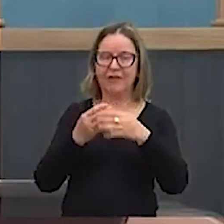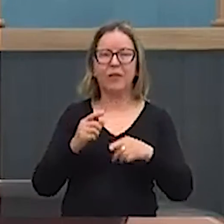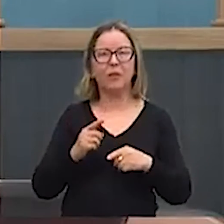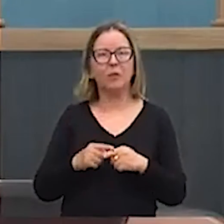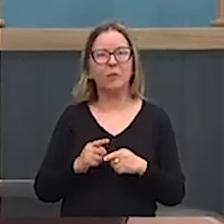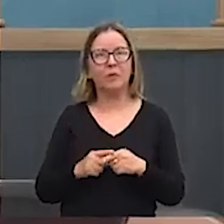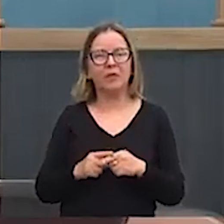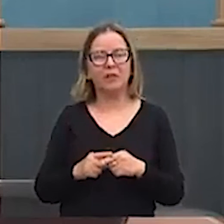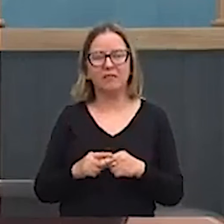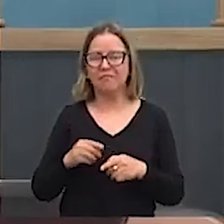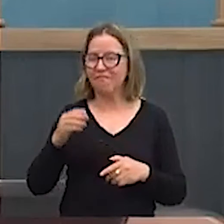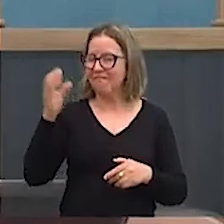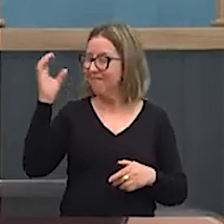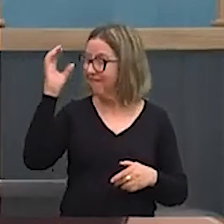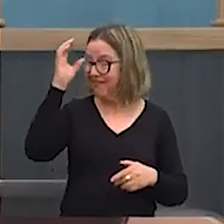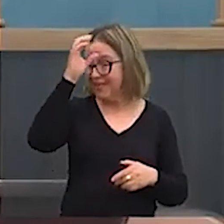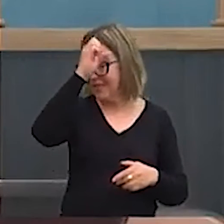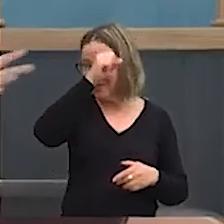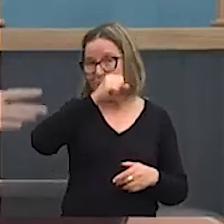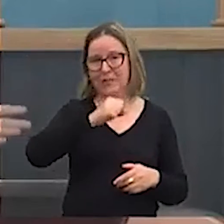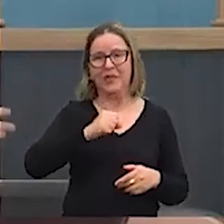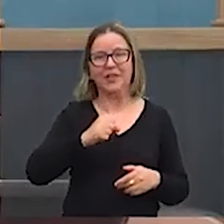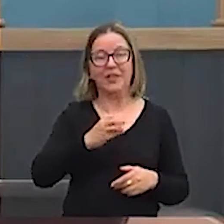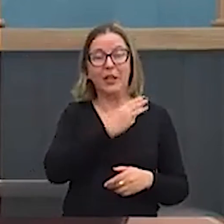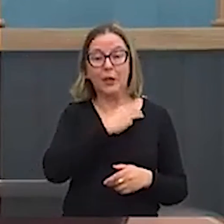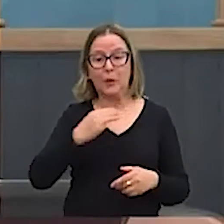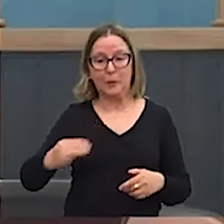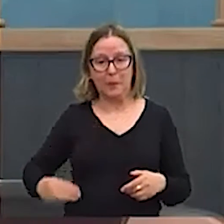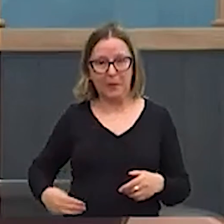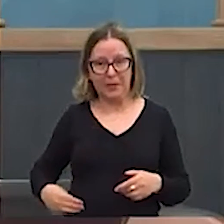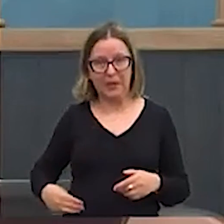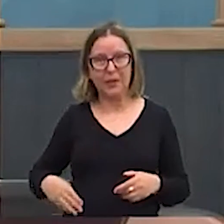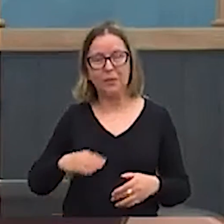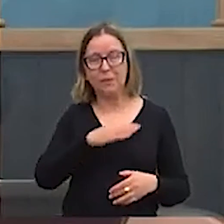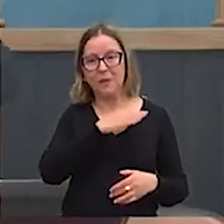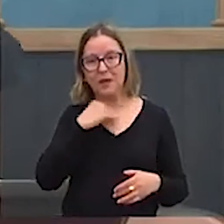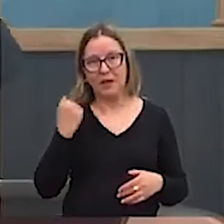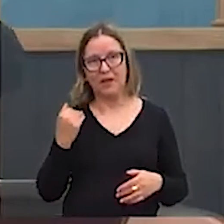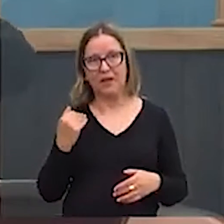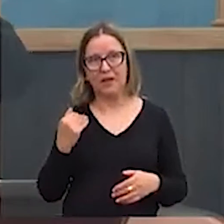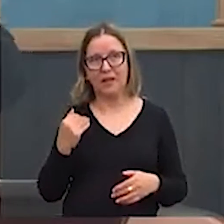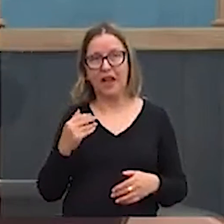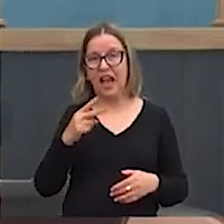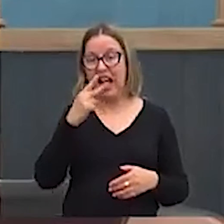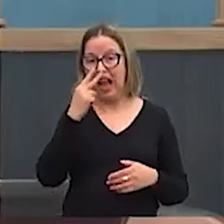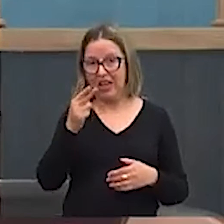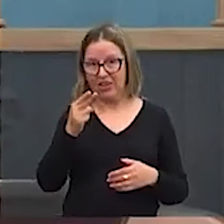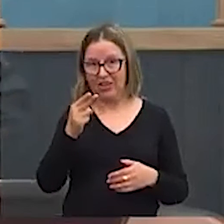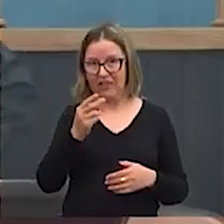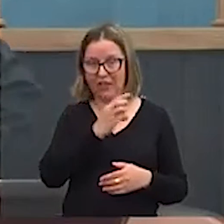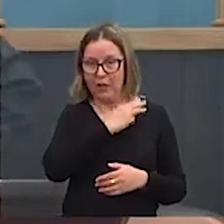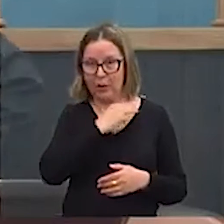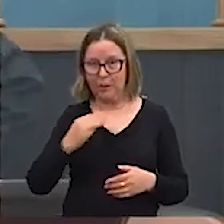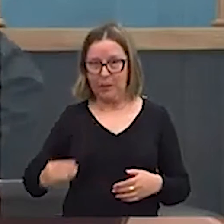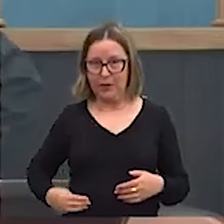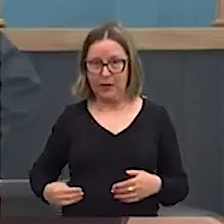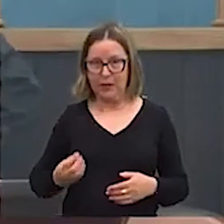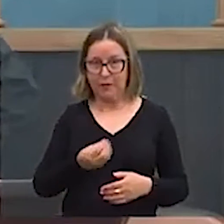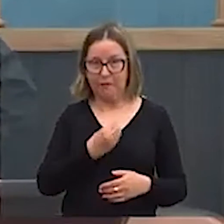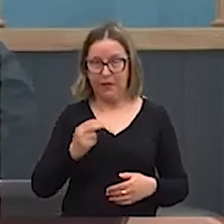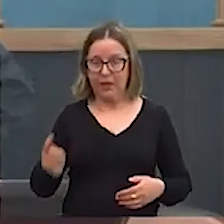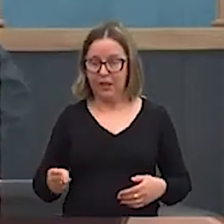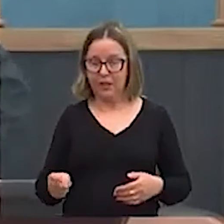podiam entender que o Messias iria morrer. Eles criam que o Messias ia viver eternamente. Então eu